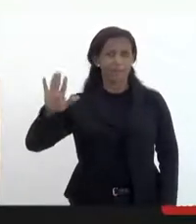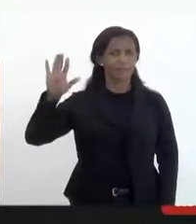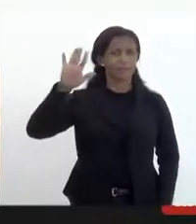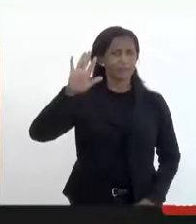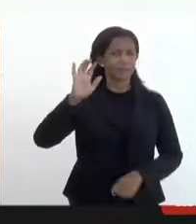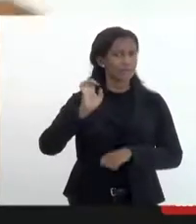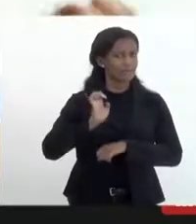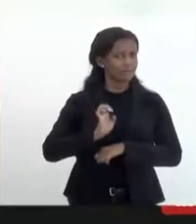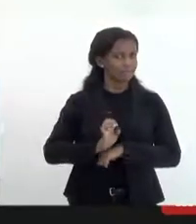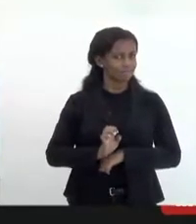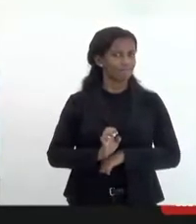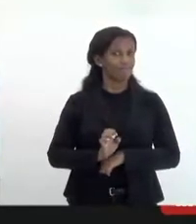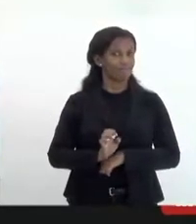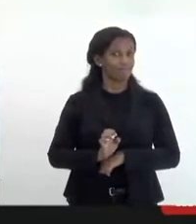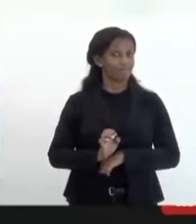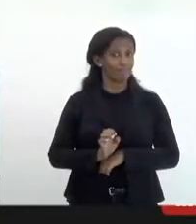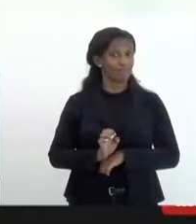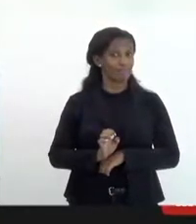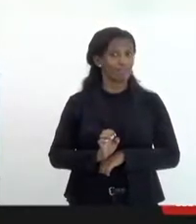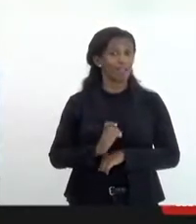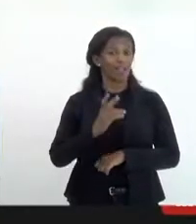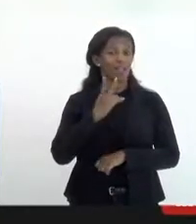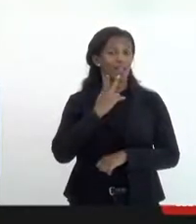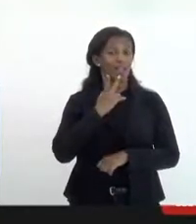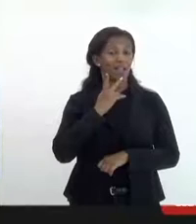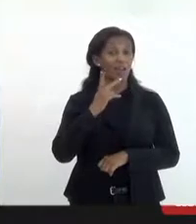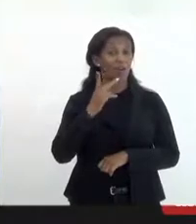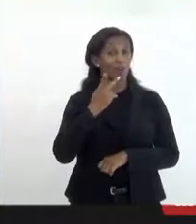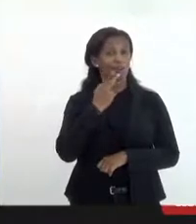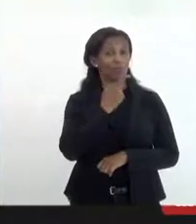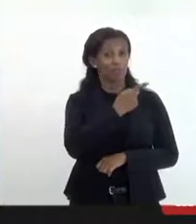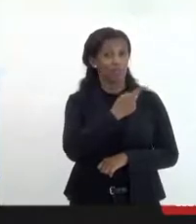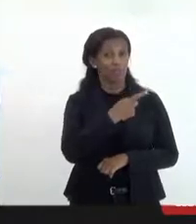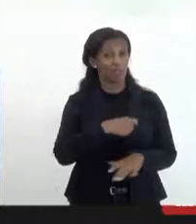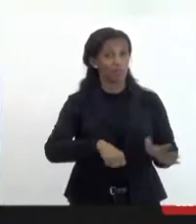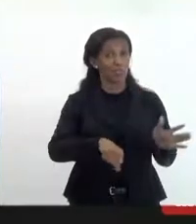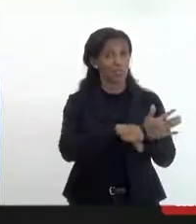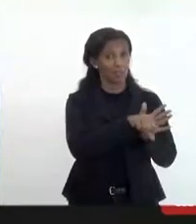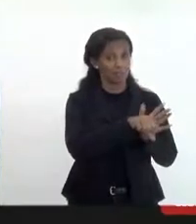em relação, aí eu estou falando do delito criminal.